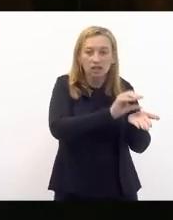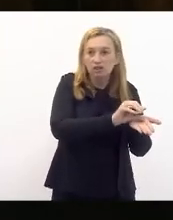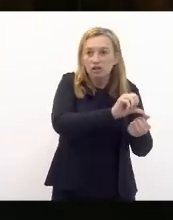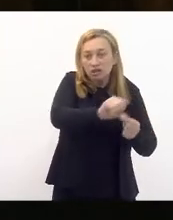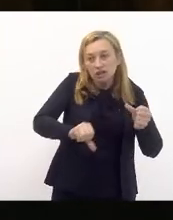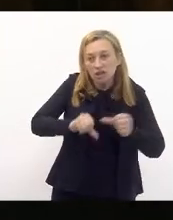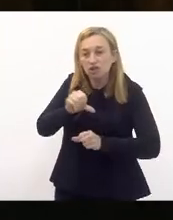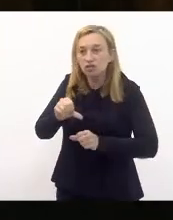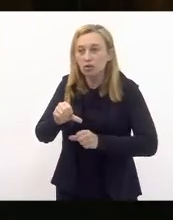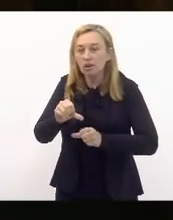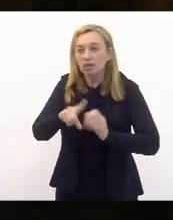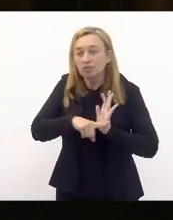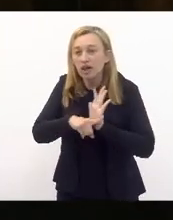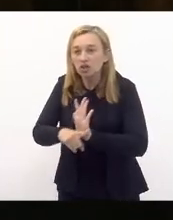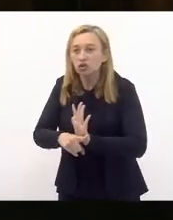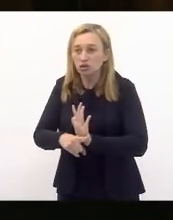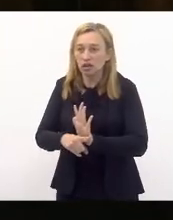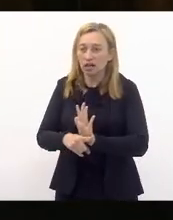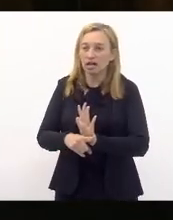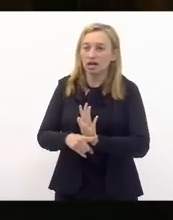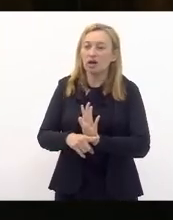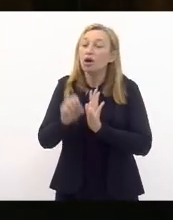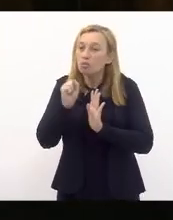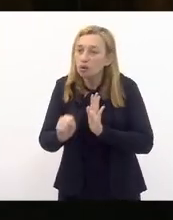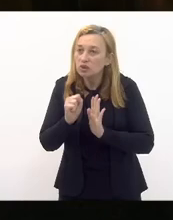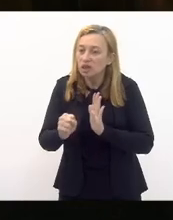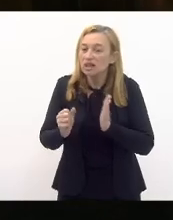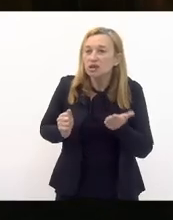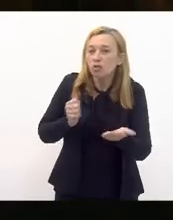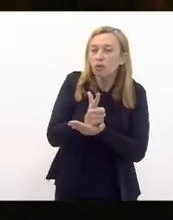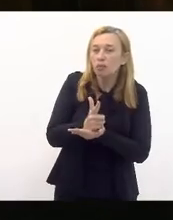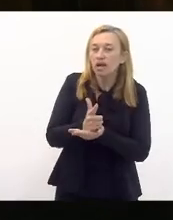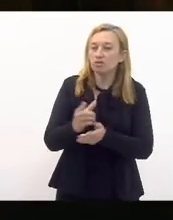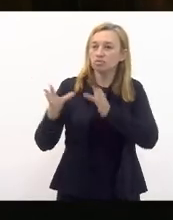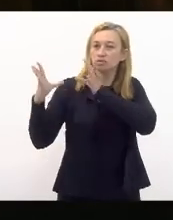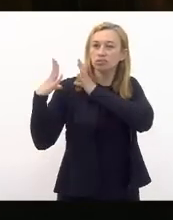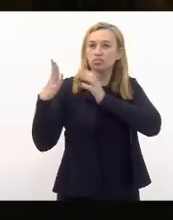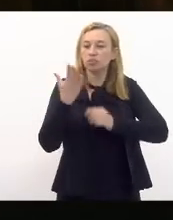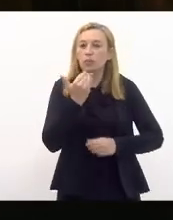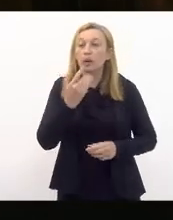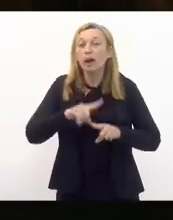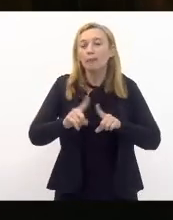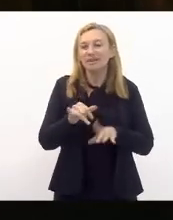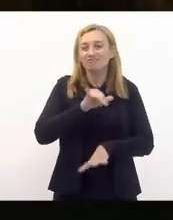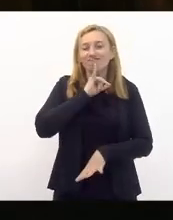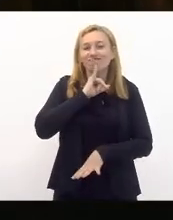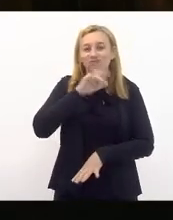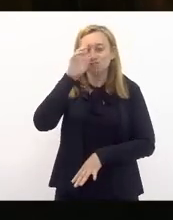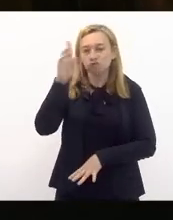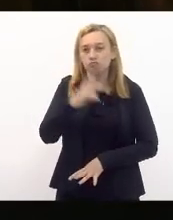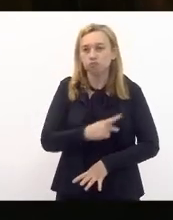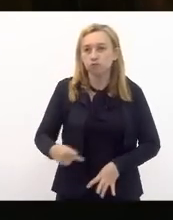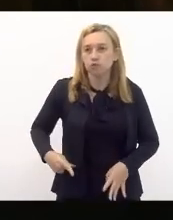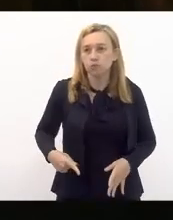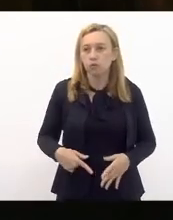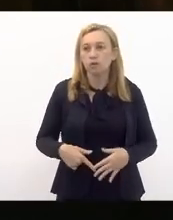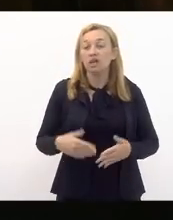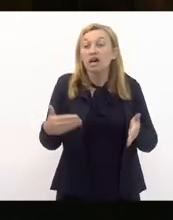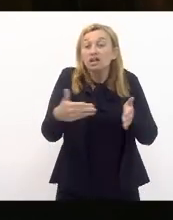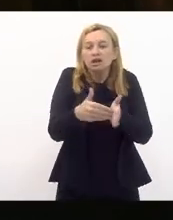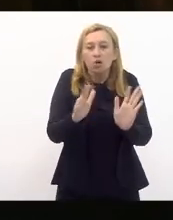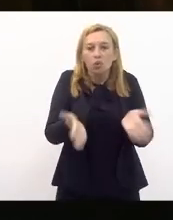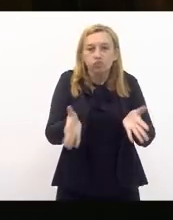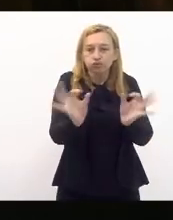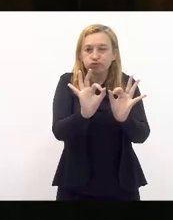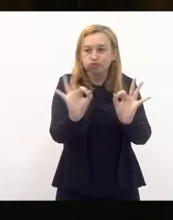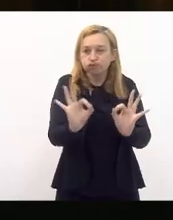transformado em benefício eventual para que pudesse ser comprado cesta básica mas infelizmente olha Presidente até